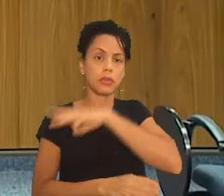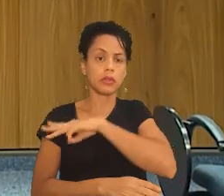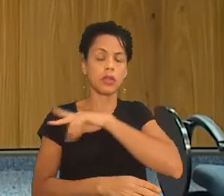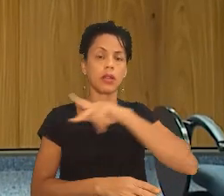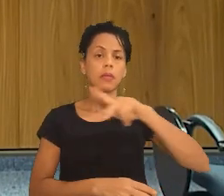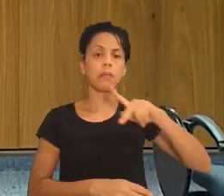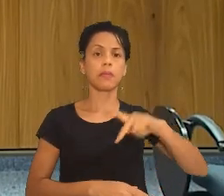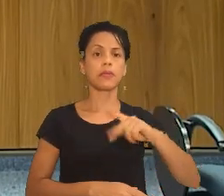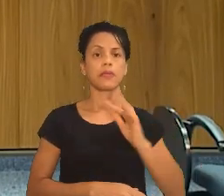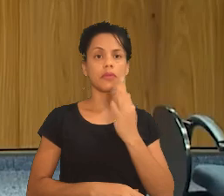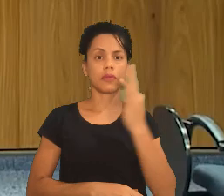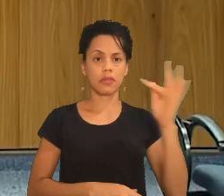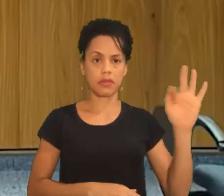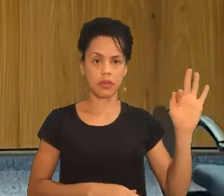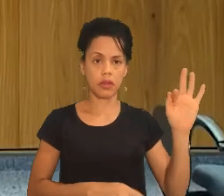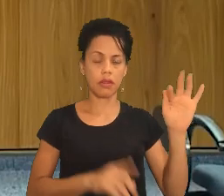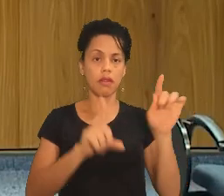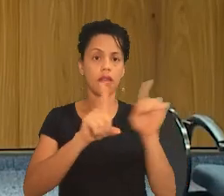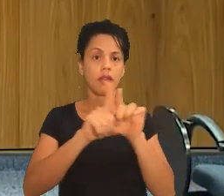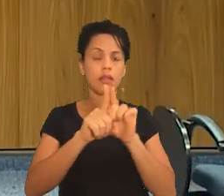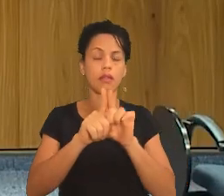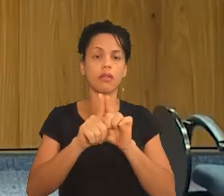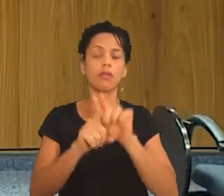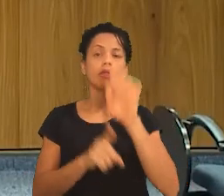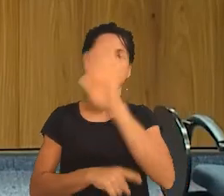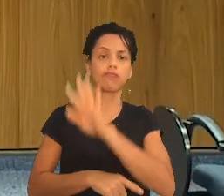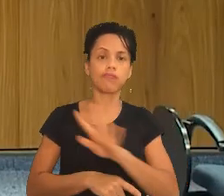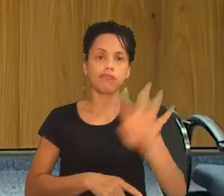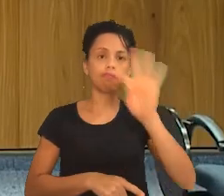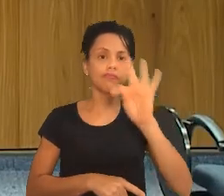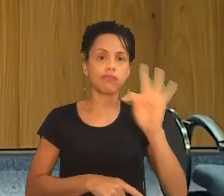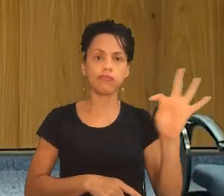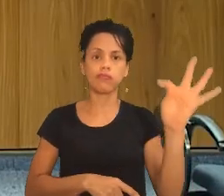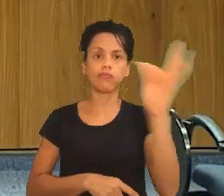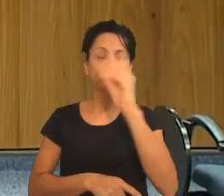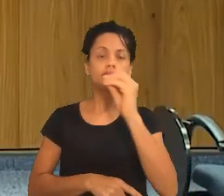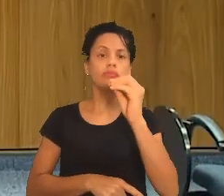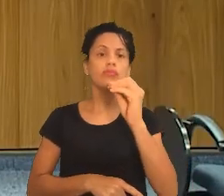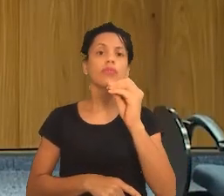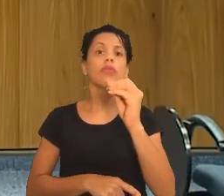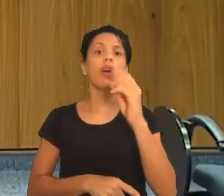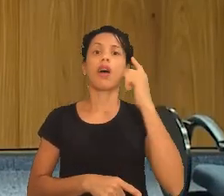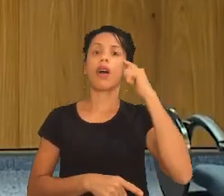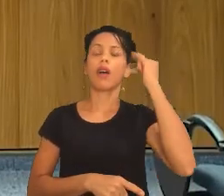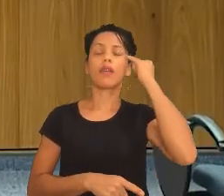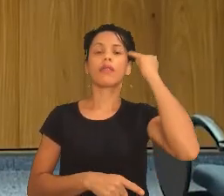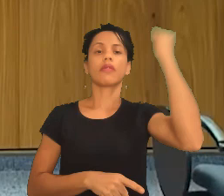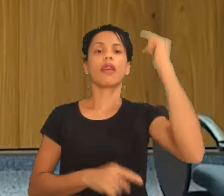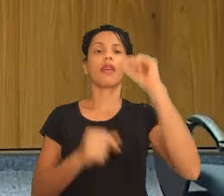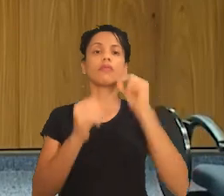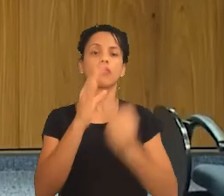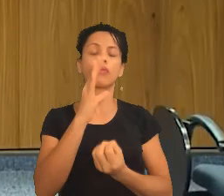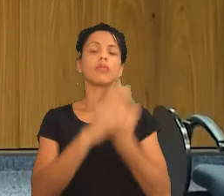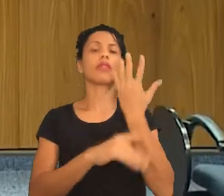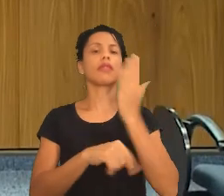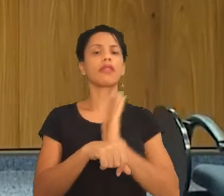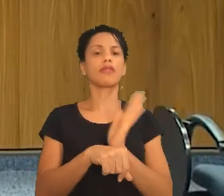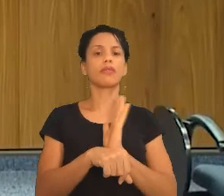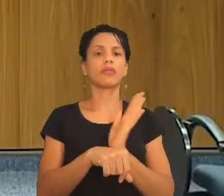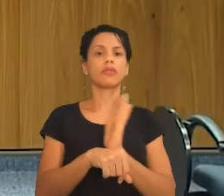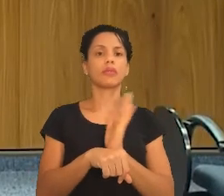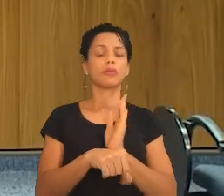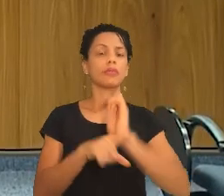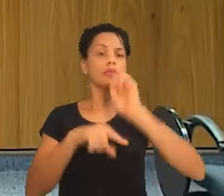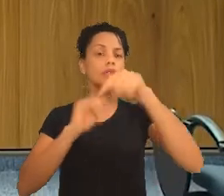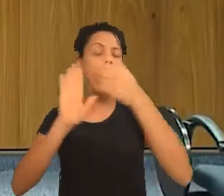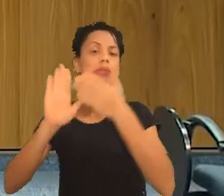a partir das imagens e da investigação do Ministério Público Federal, foi que surgiu a ideia de se fazer o filme, depois da propositura de